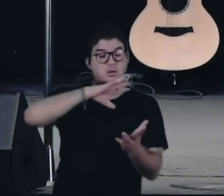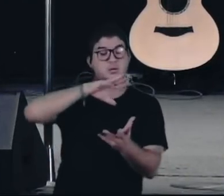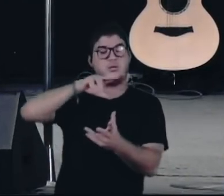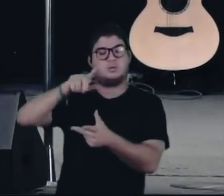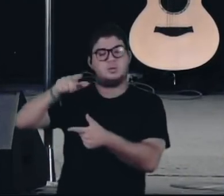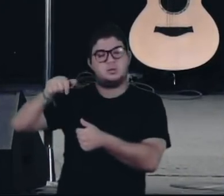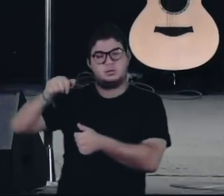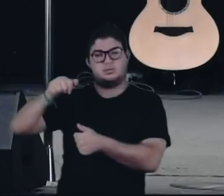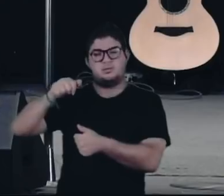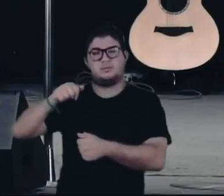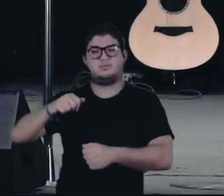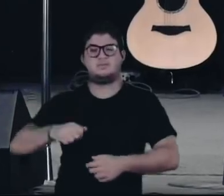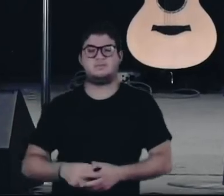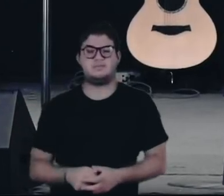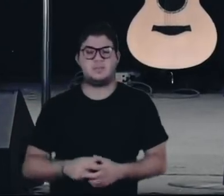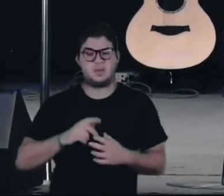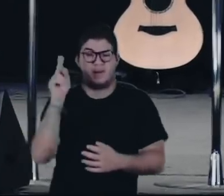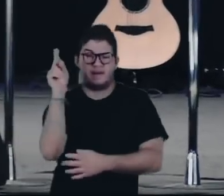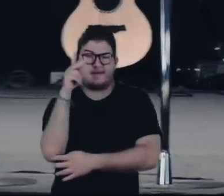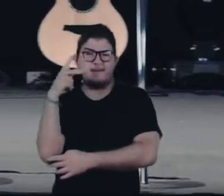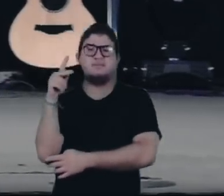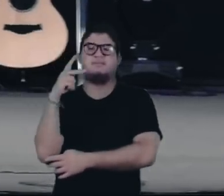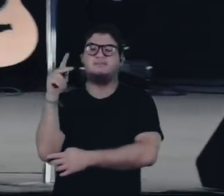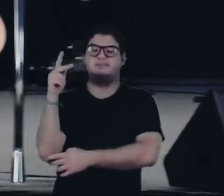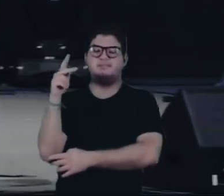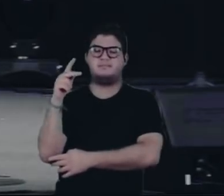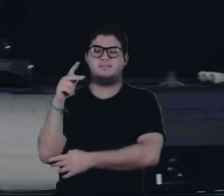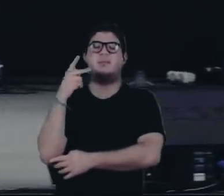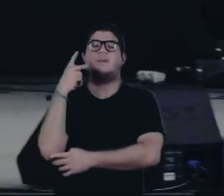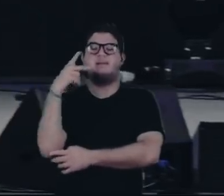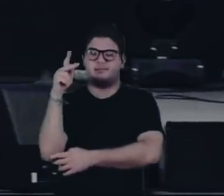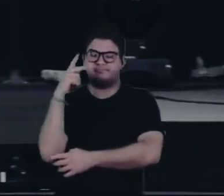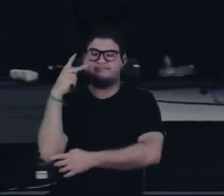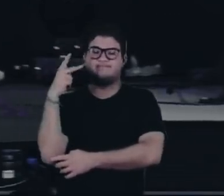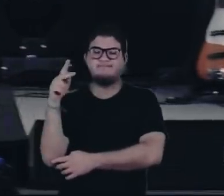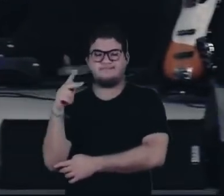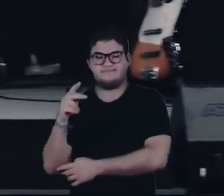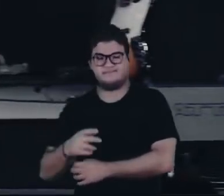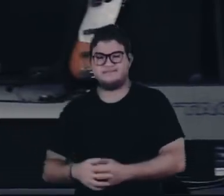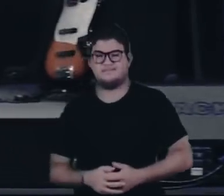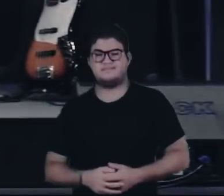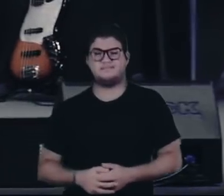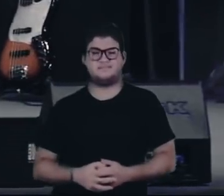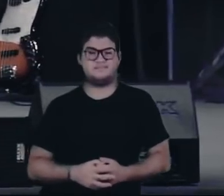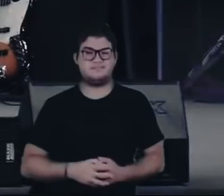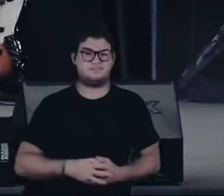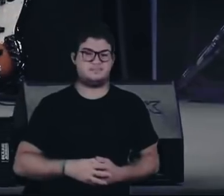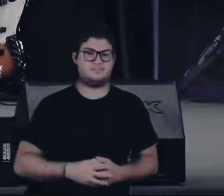para o mundo. Paulista, Paulista.